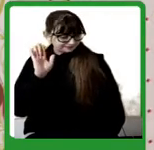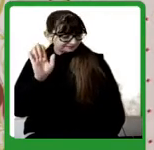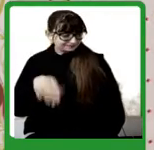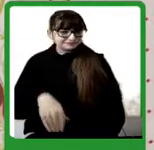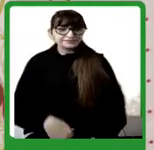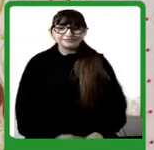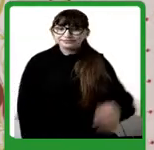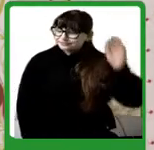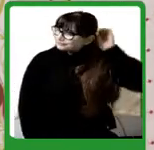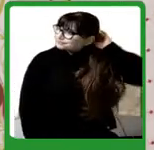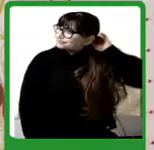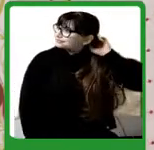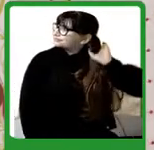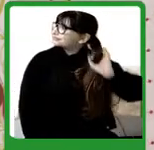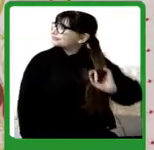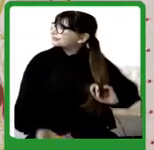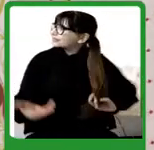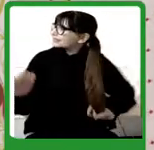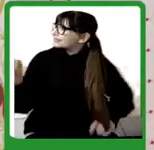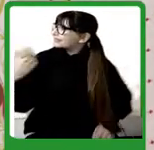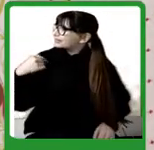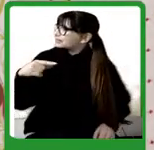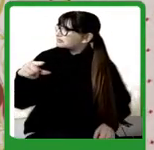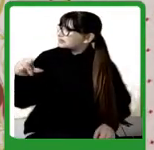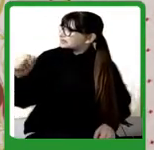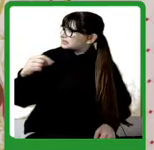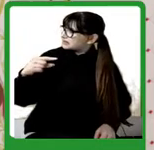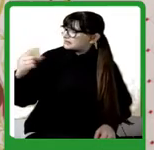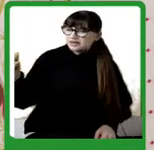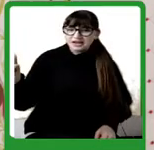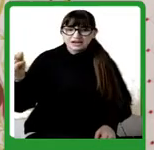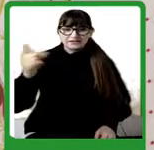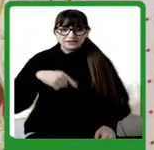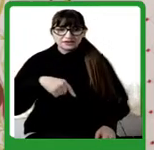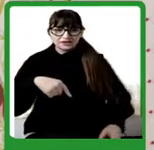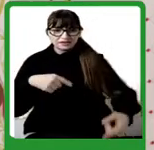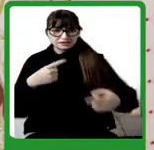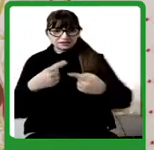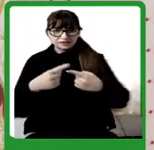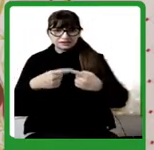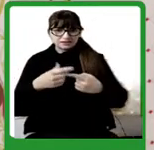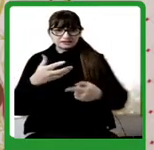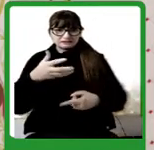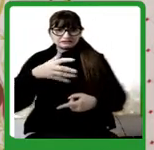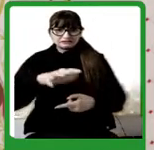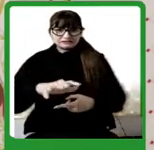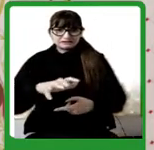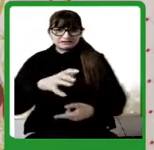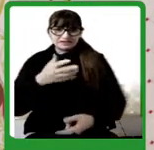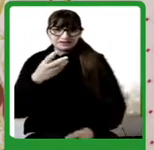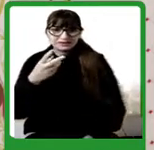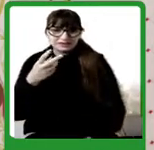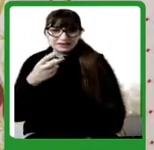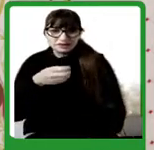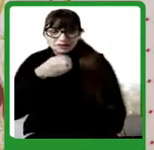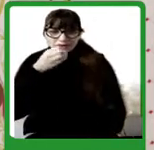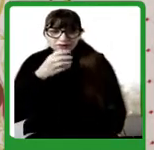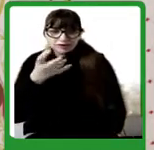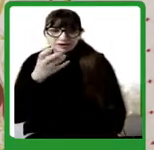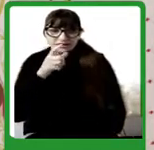Badim? Ah, eu disse, vai e volta, vê por quê. Ah, eu não tô, esse suco eu não quero, eu quero água. Vi, ó, eu disse, é